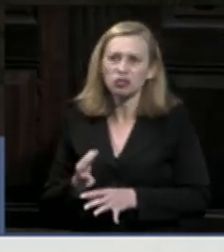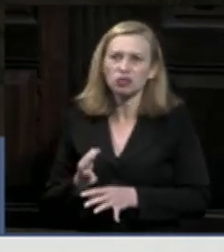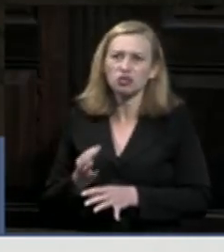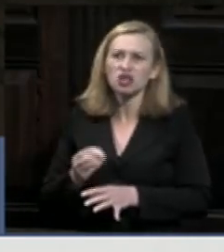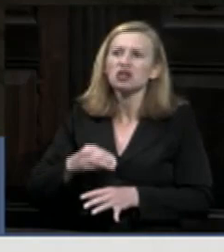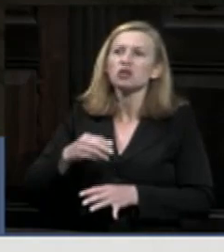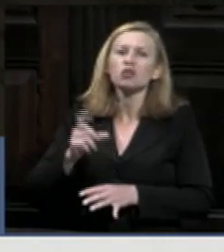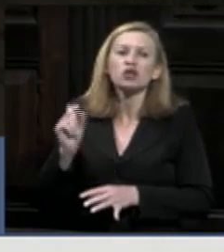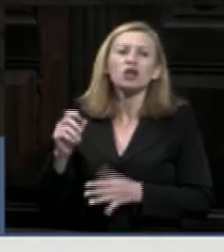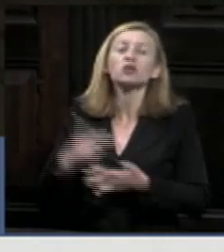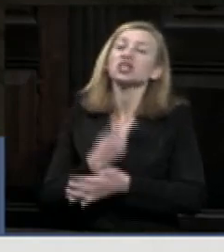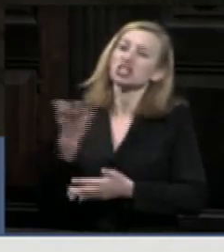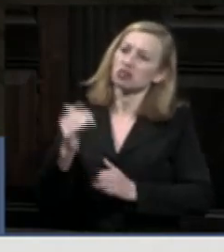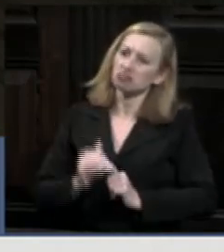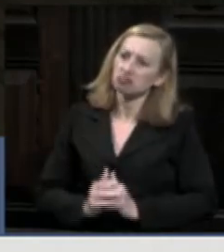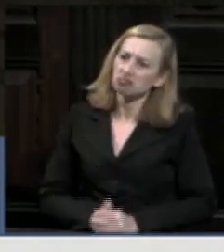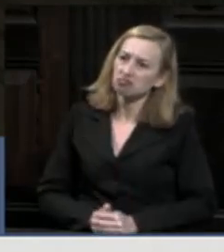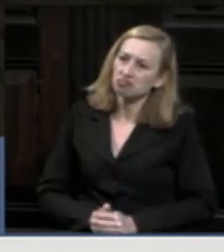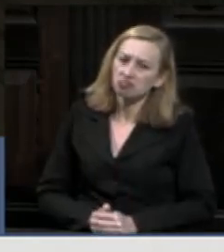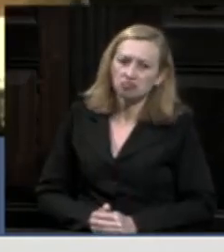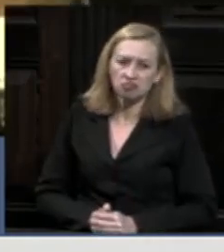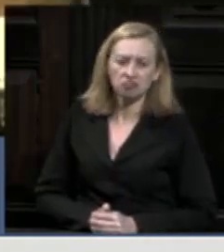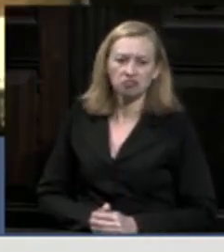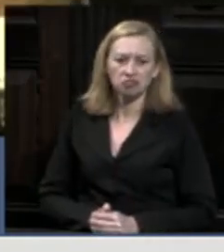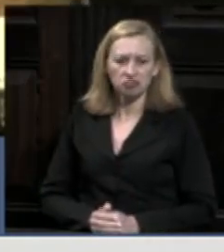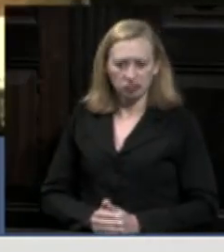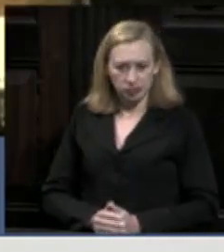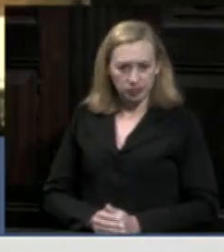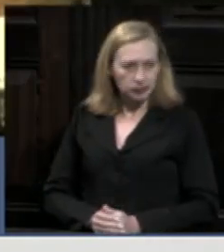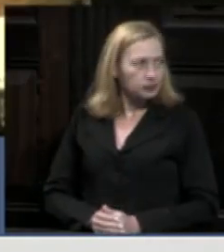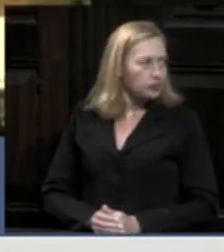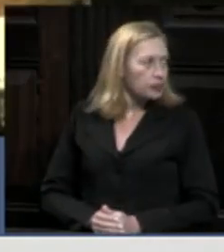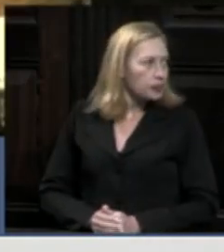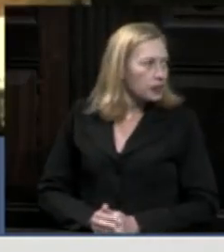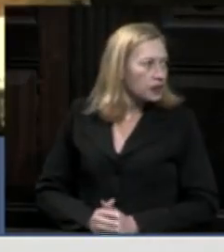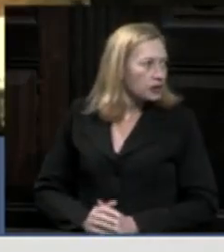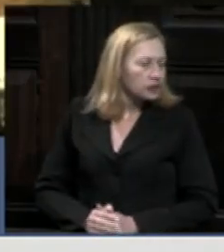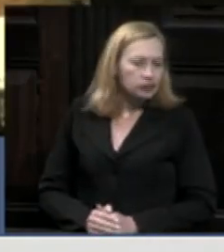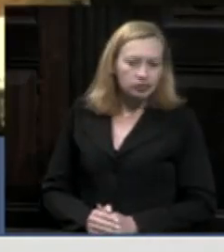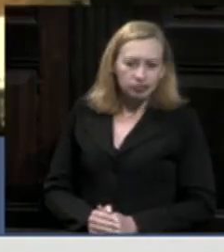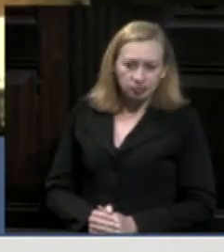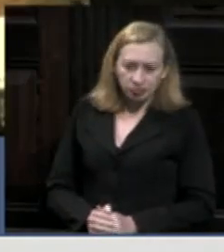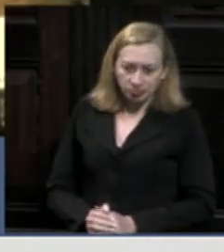cometeu obrigado deputado marcelo freixo seguir deputada cidinha campos